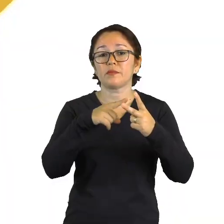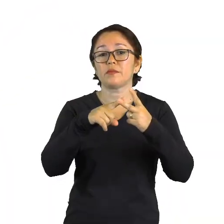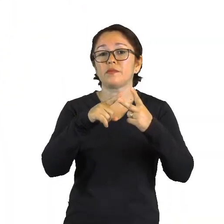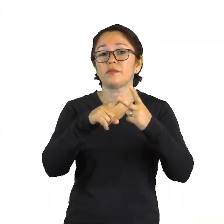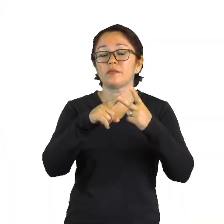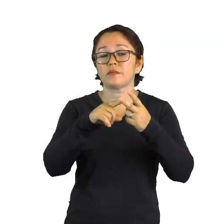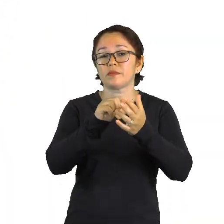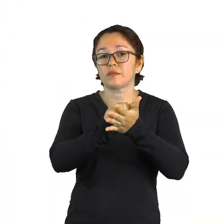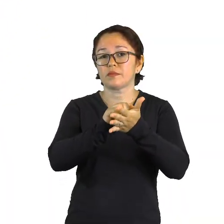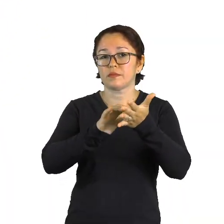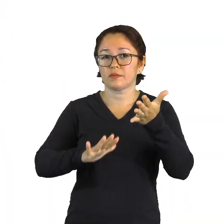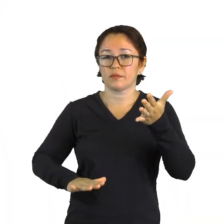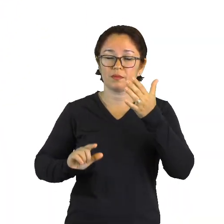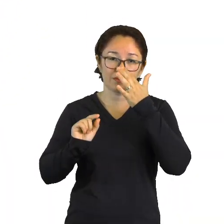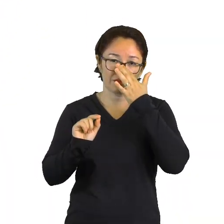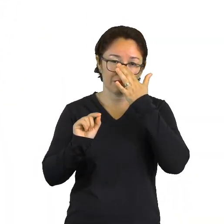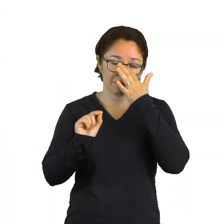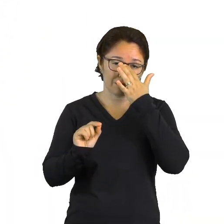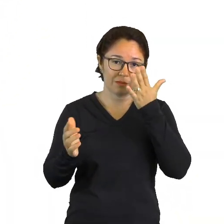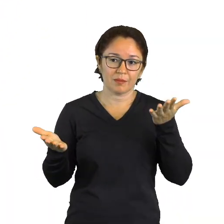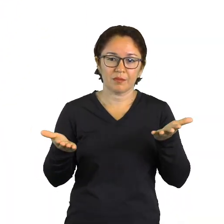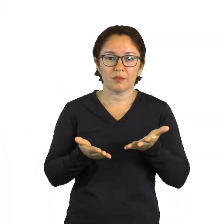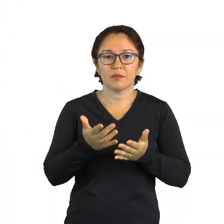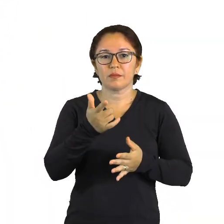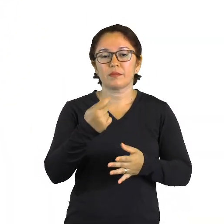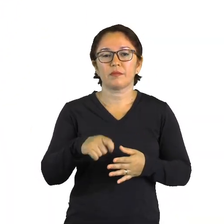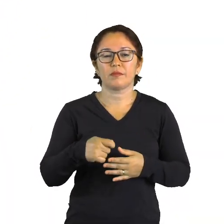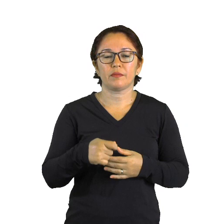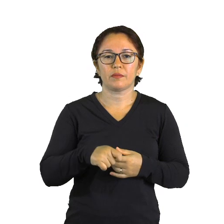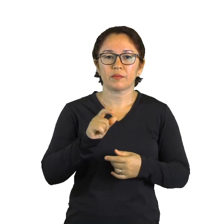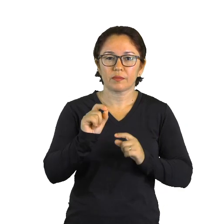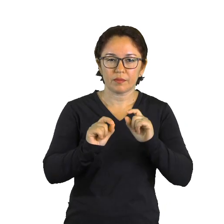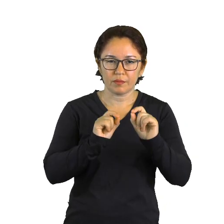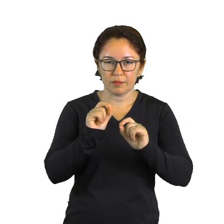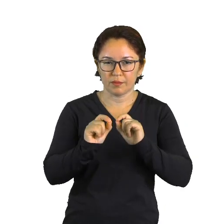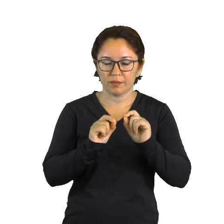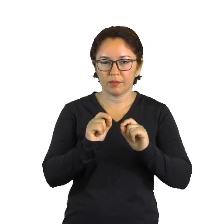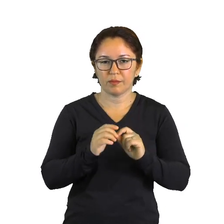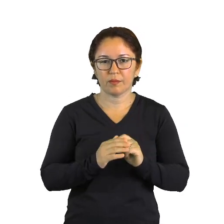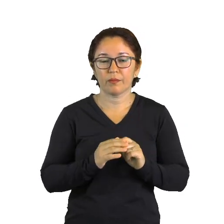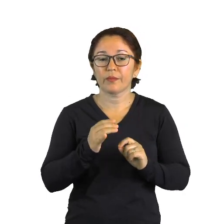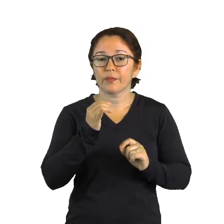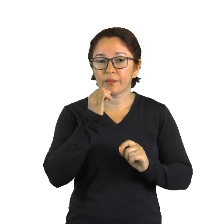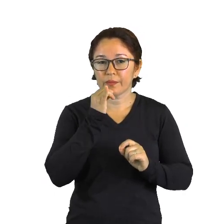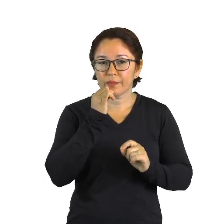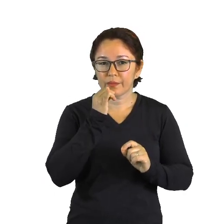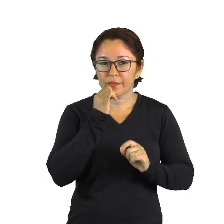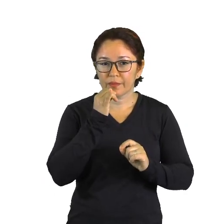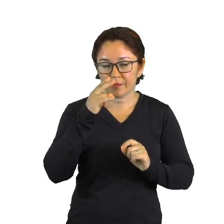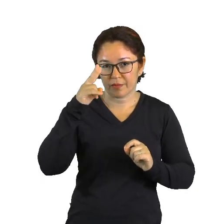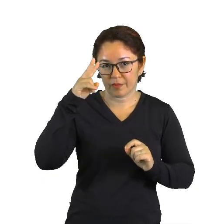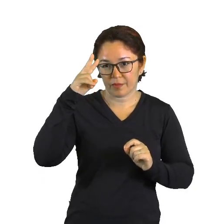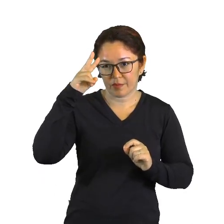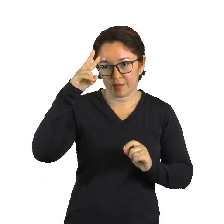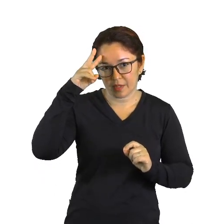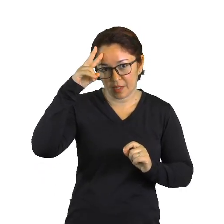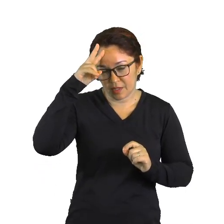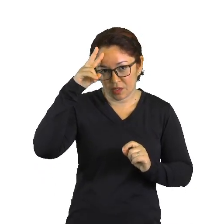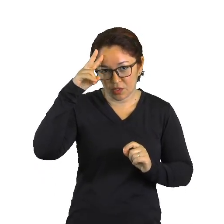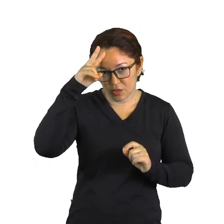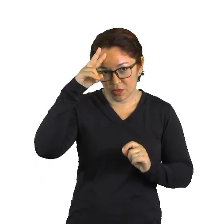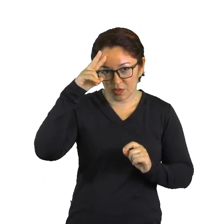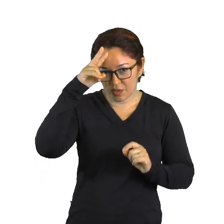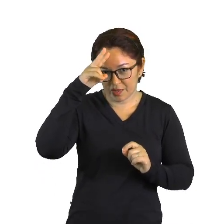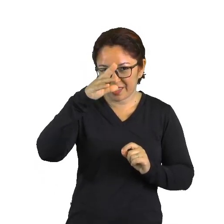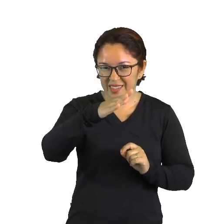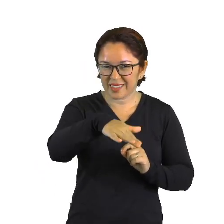seguinte: agora você representará por meio de um desenho